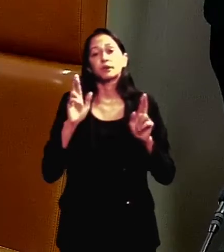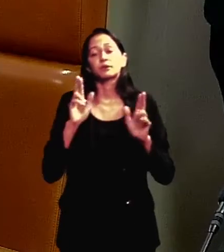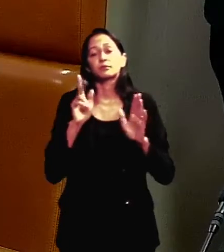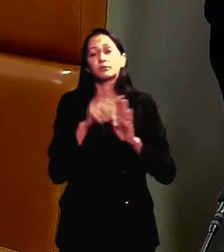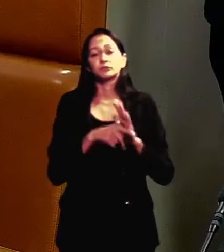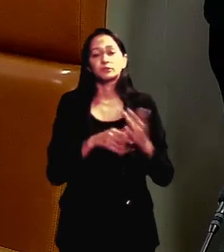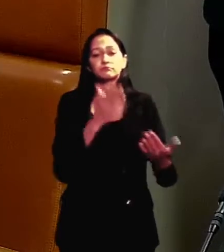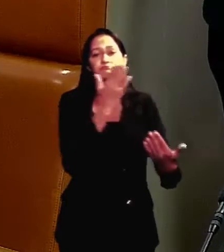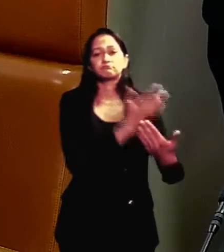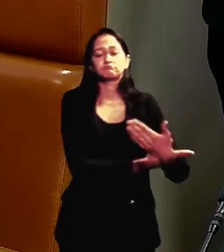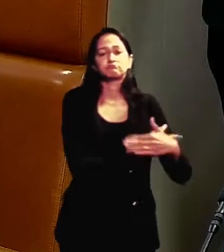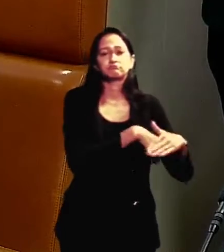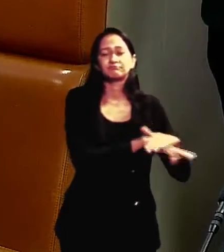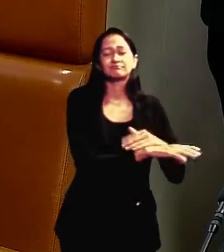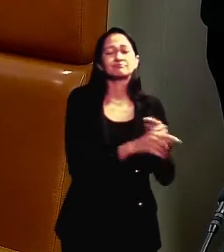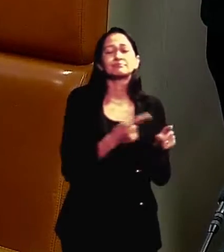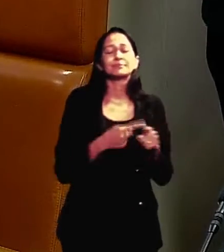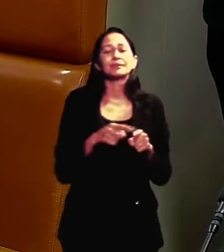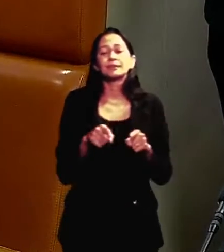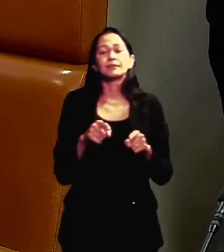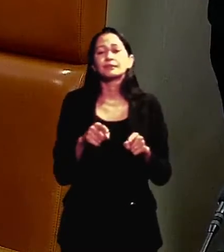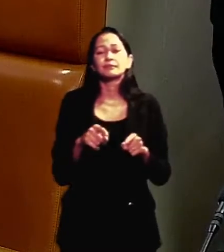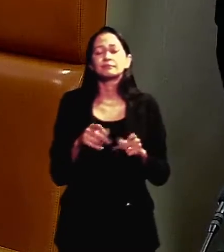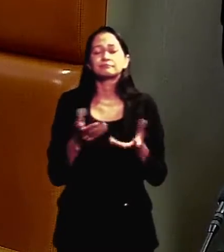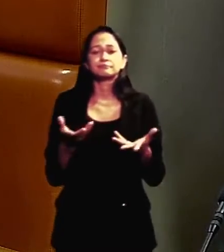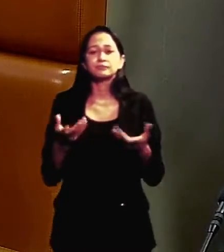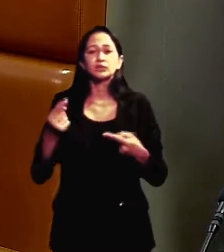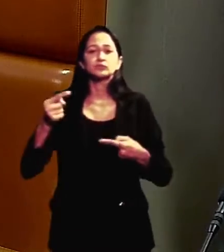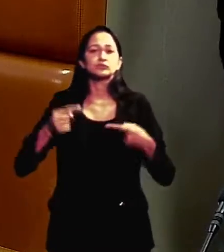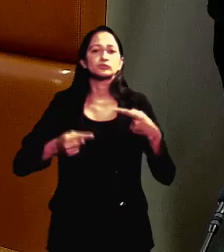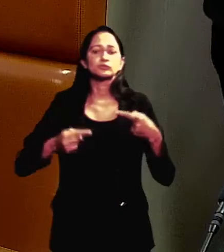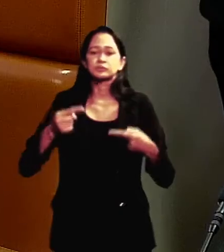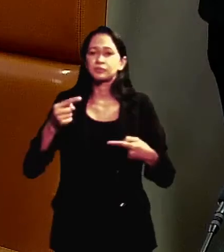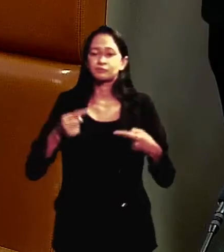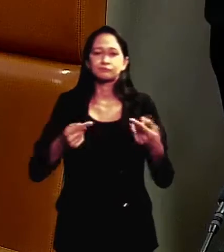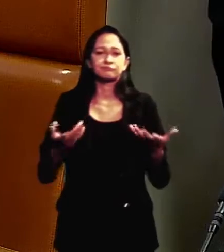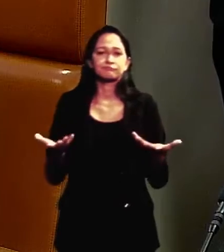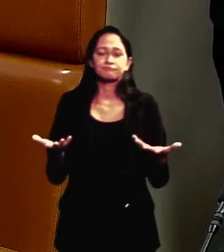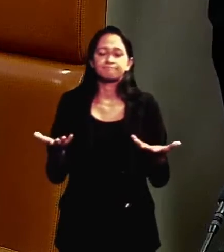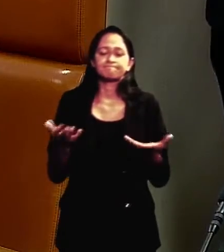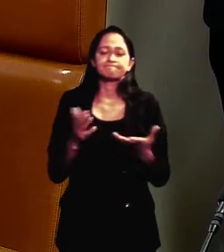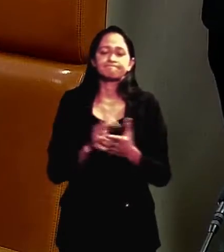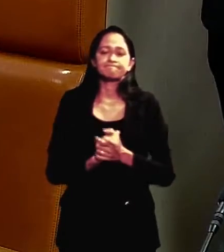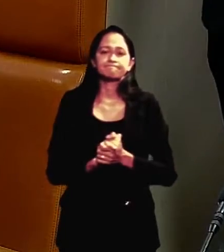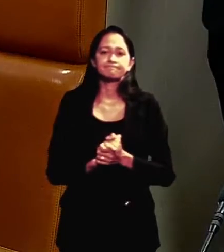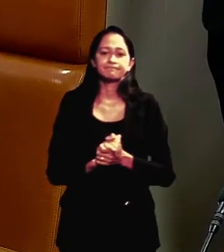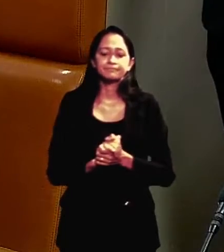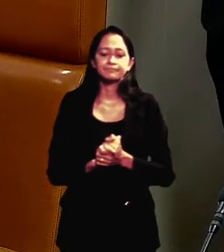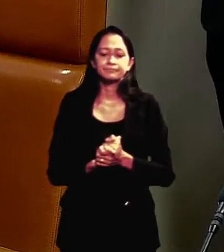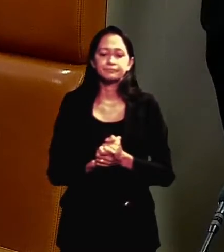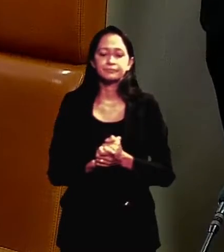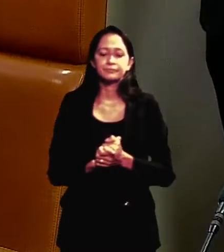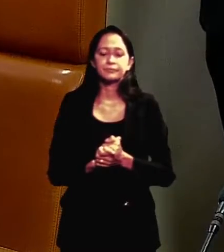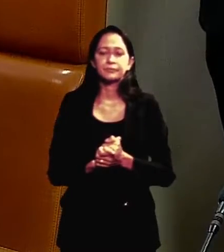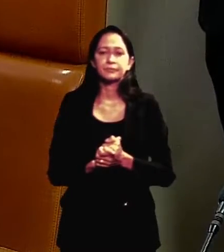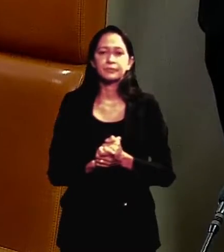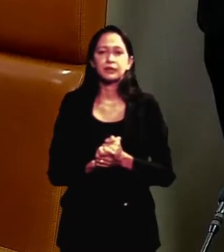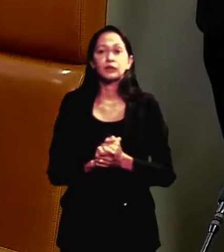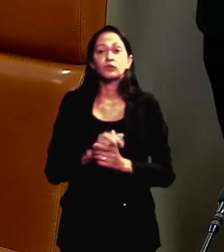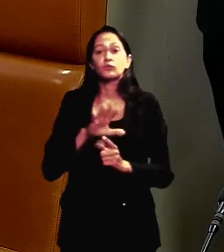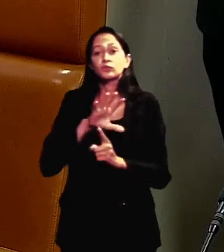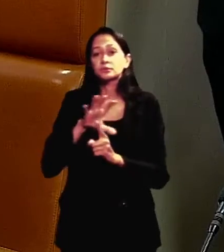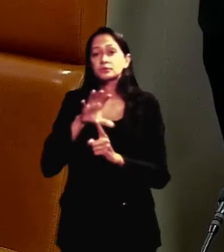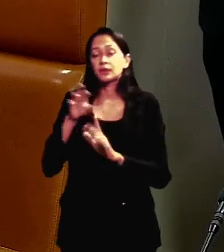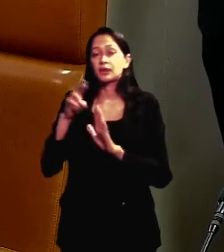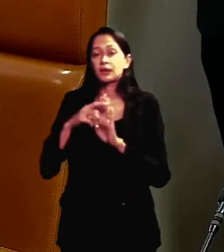arquivamento dele, considerando que é uma intervenção profunda, né, no processo da própria língua